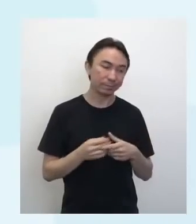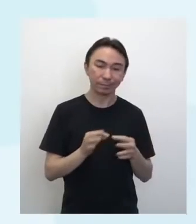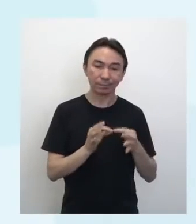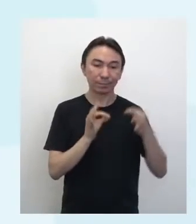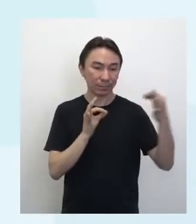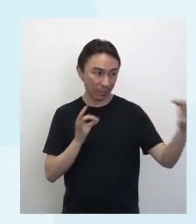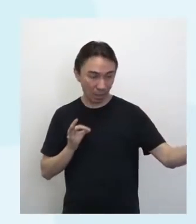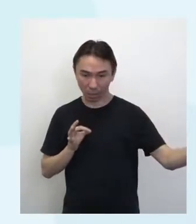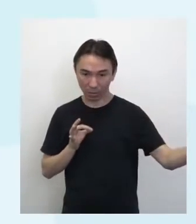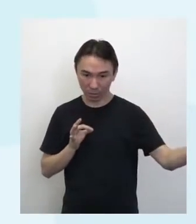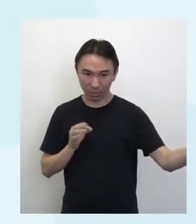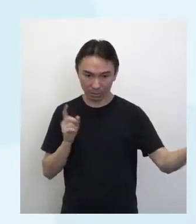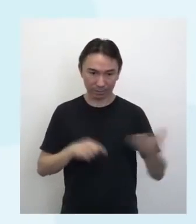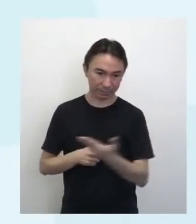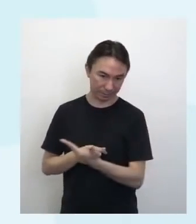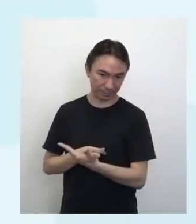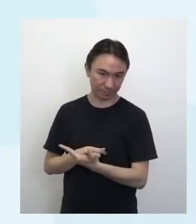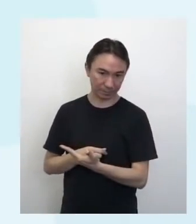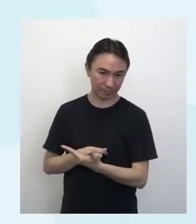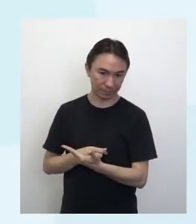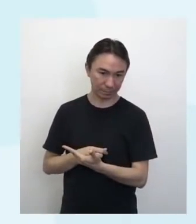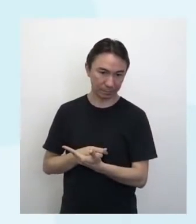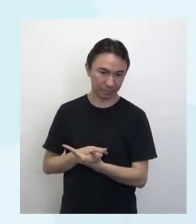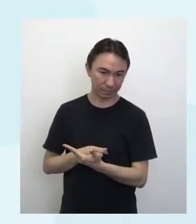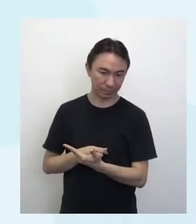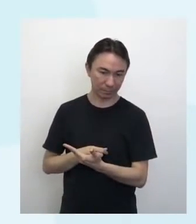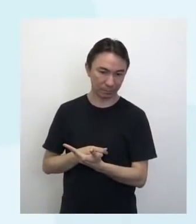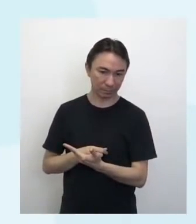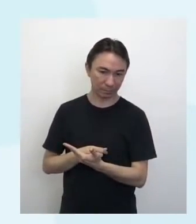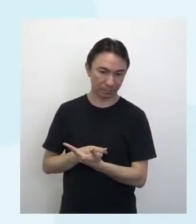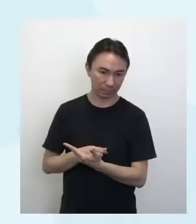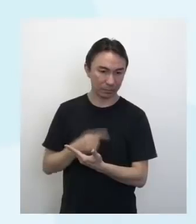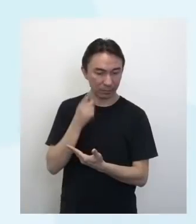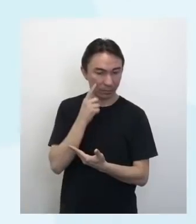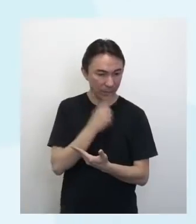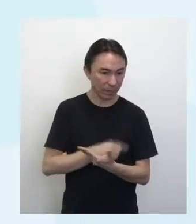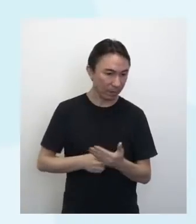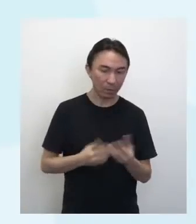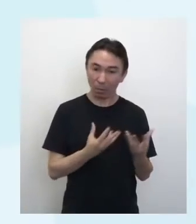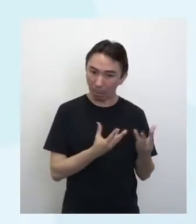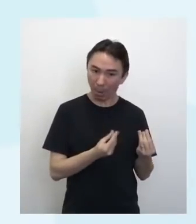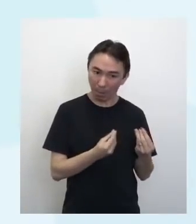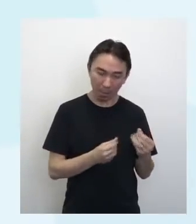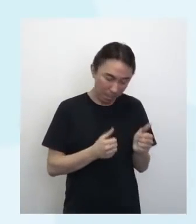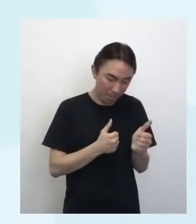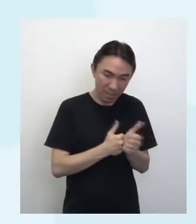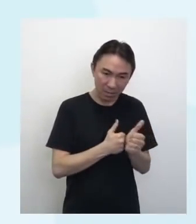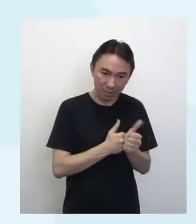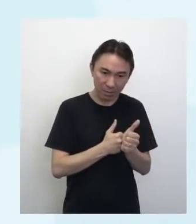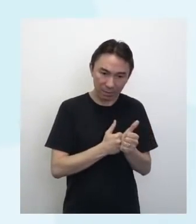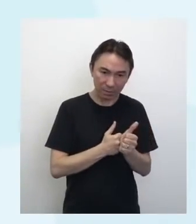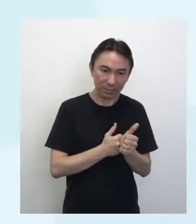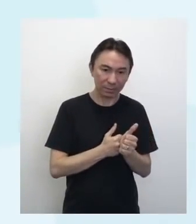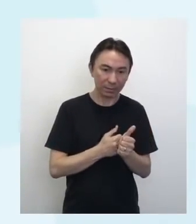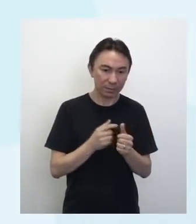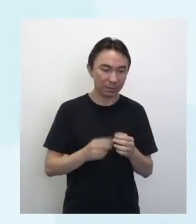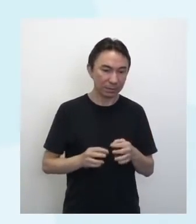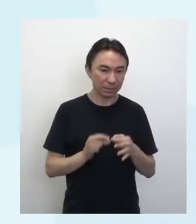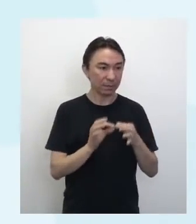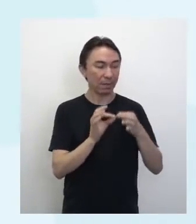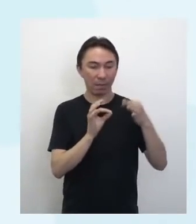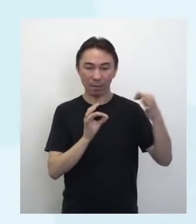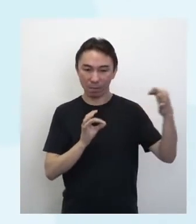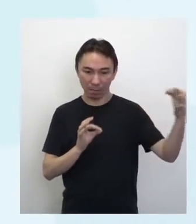aquele aquela o esse esse peso vi slizzy aqueles